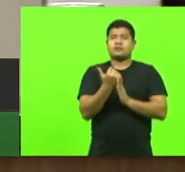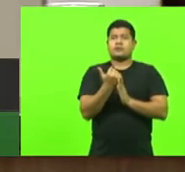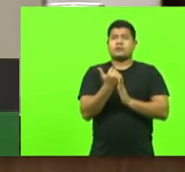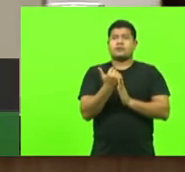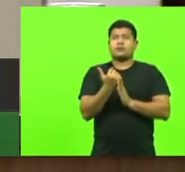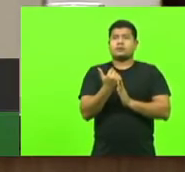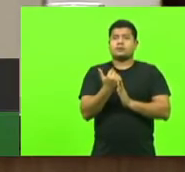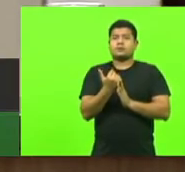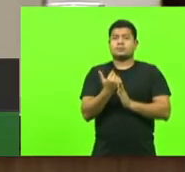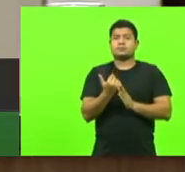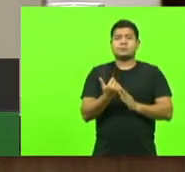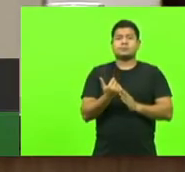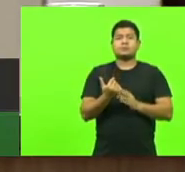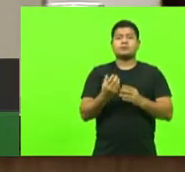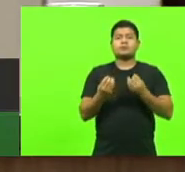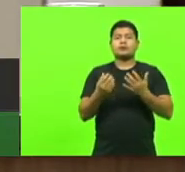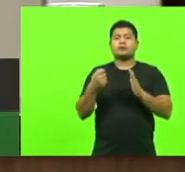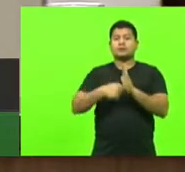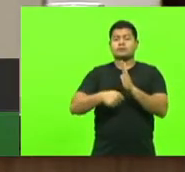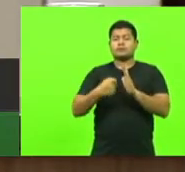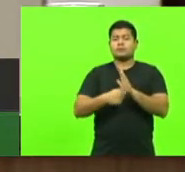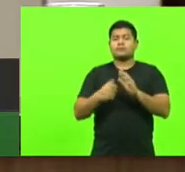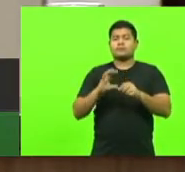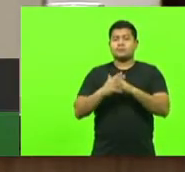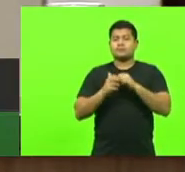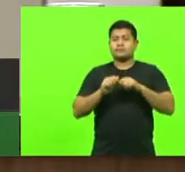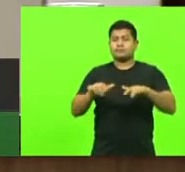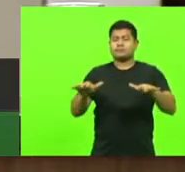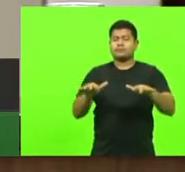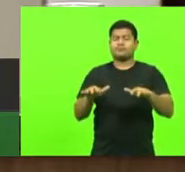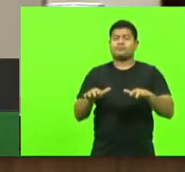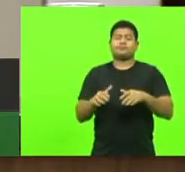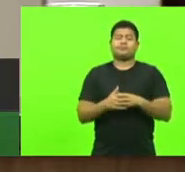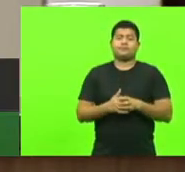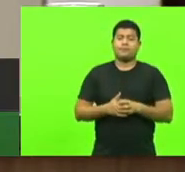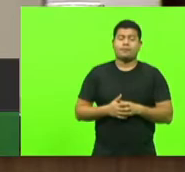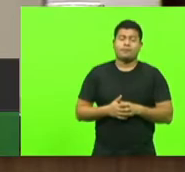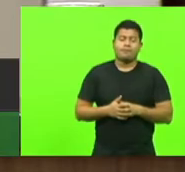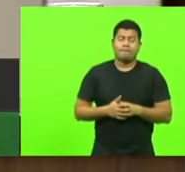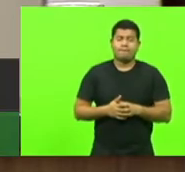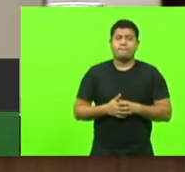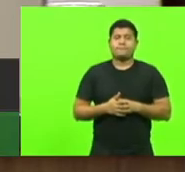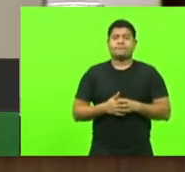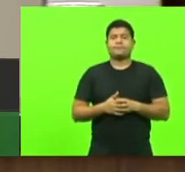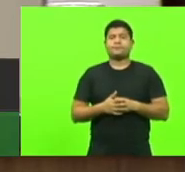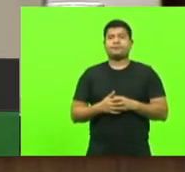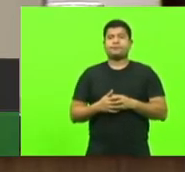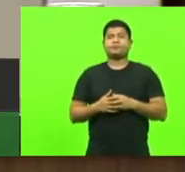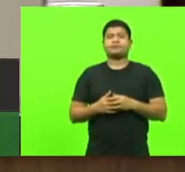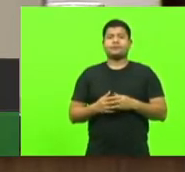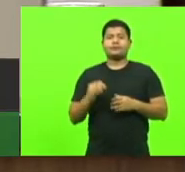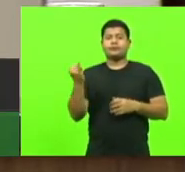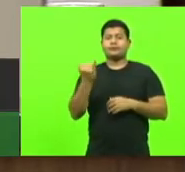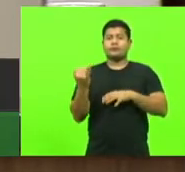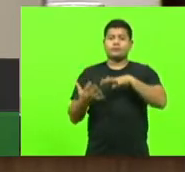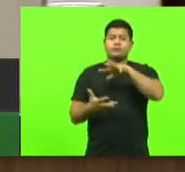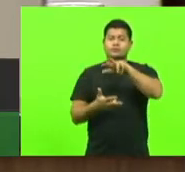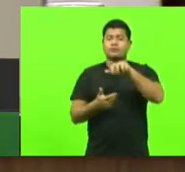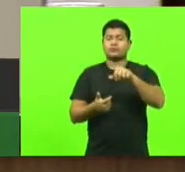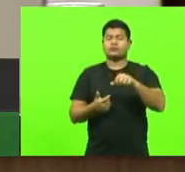com vista ao enfrentamento do agravamento do estado de emergência de saúde pública de importância internacional decorrente